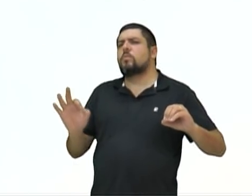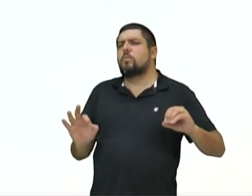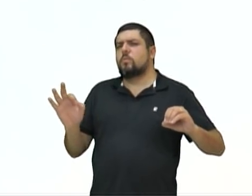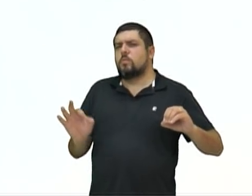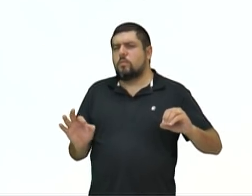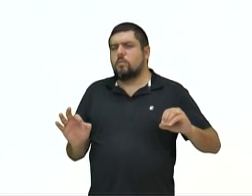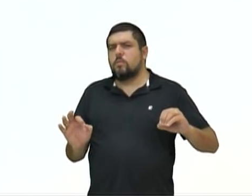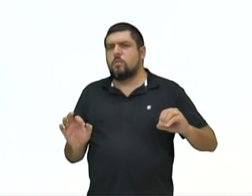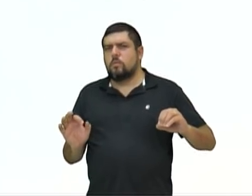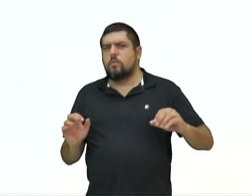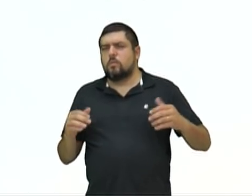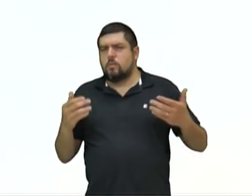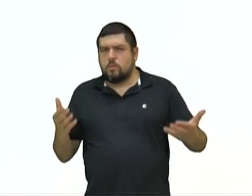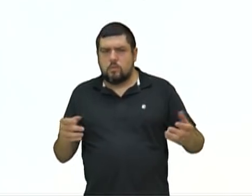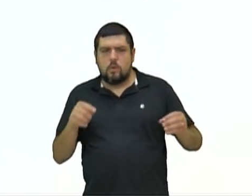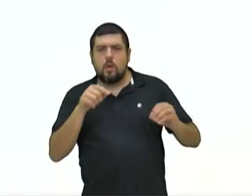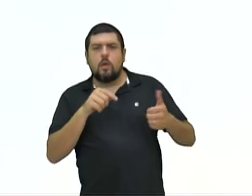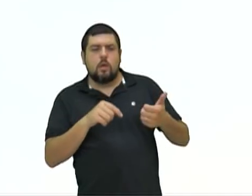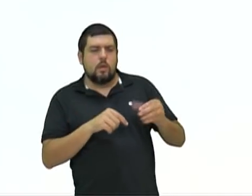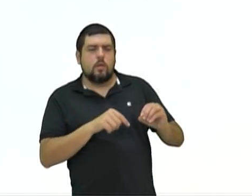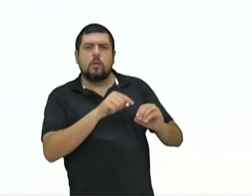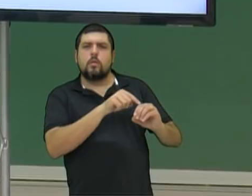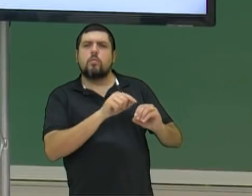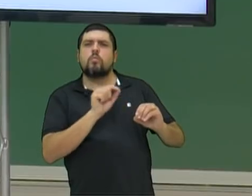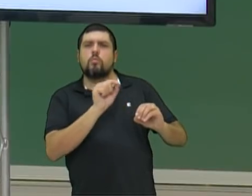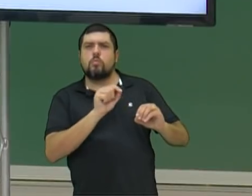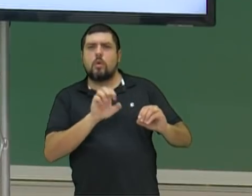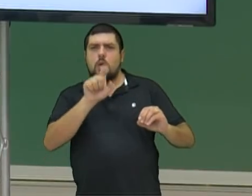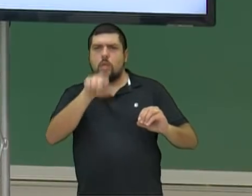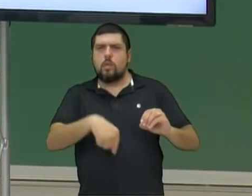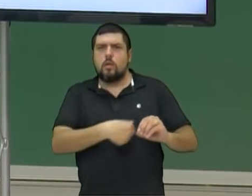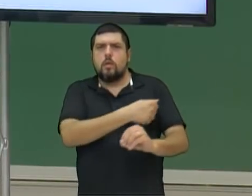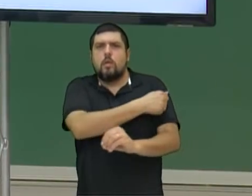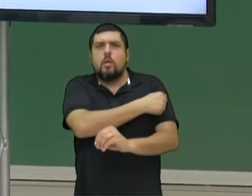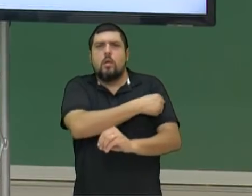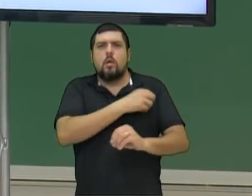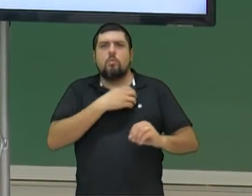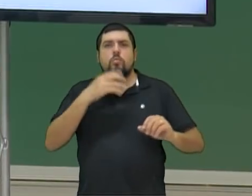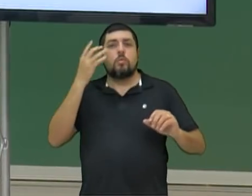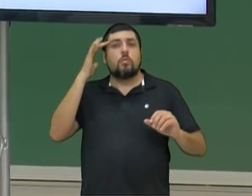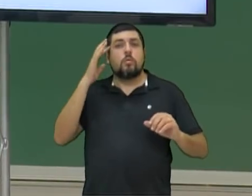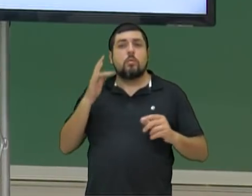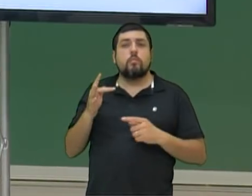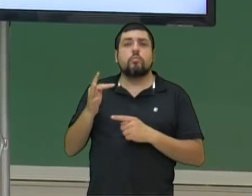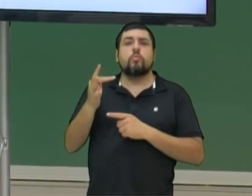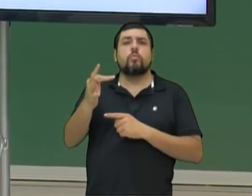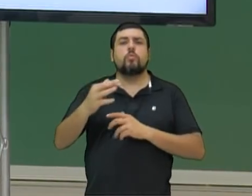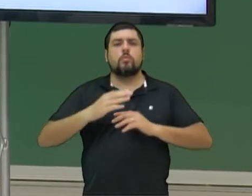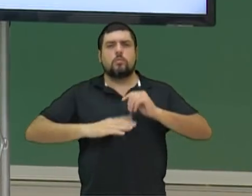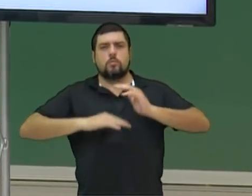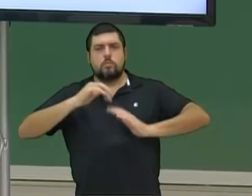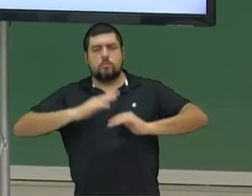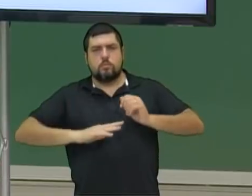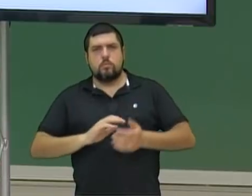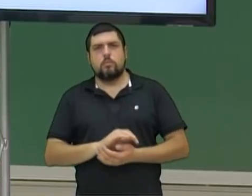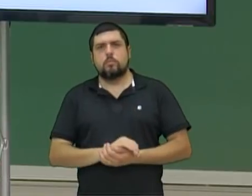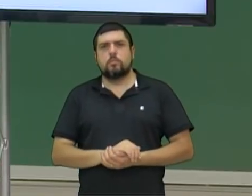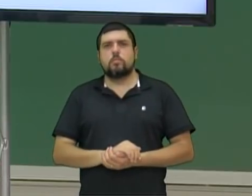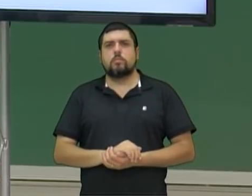de pessoas ali que ainda não sabem, né? De alunos, por exemplo, da segunda série, que não sabem ainda a profissão que irá seguir.